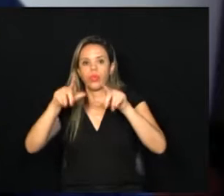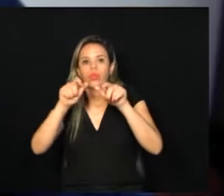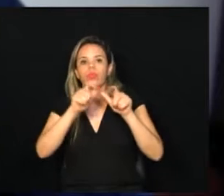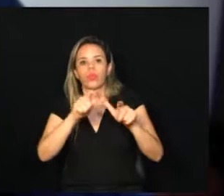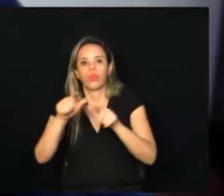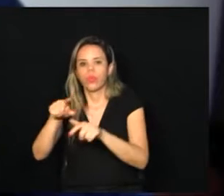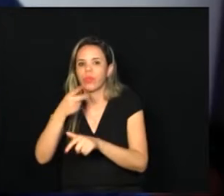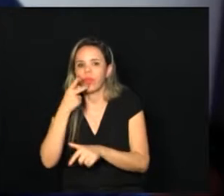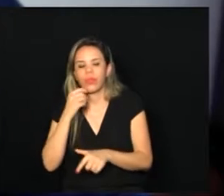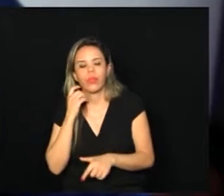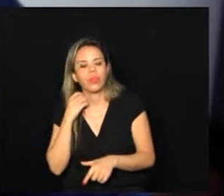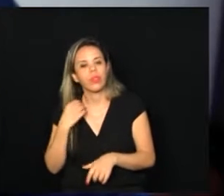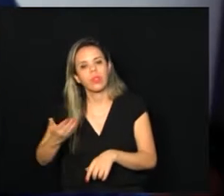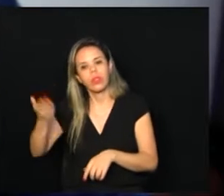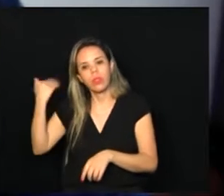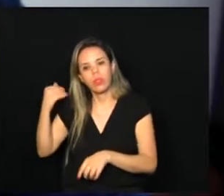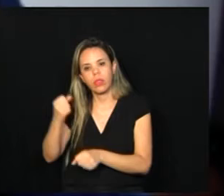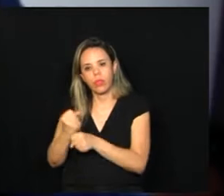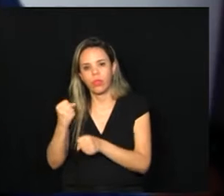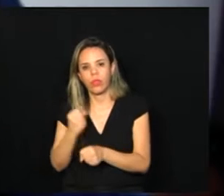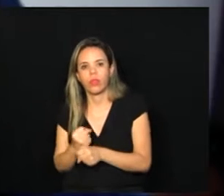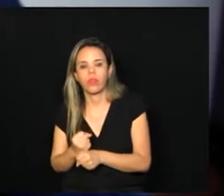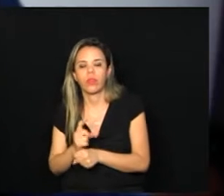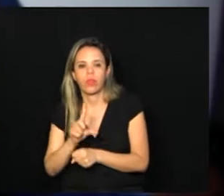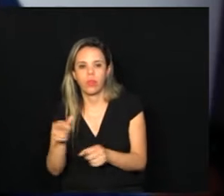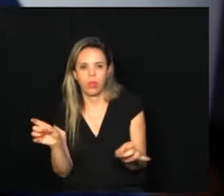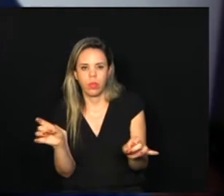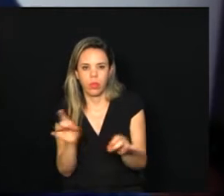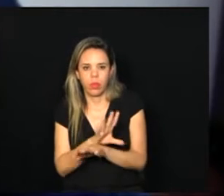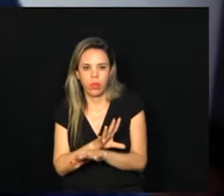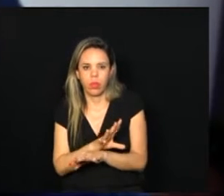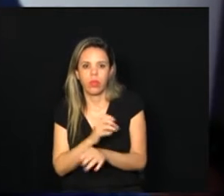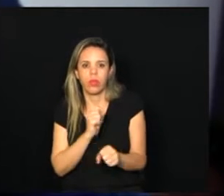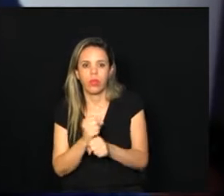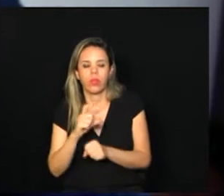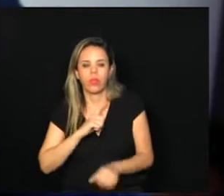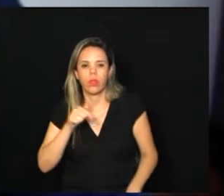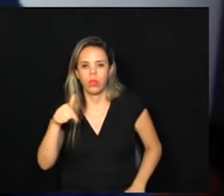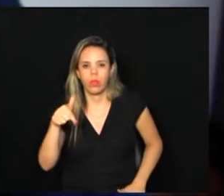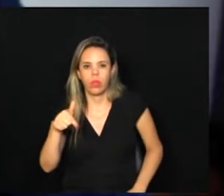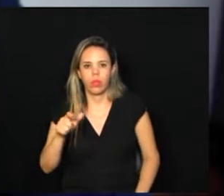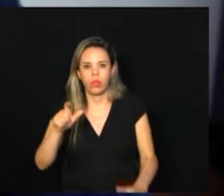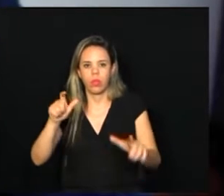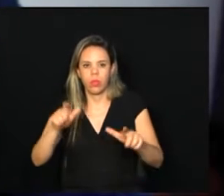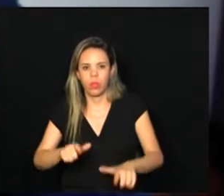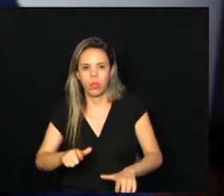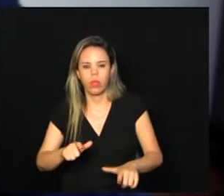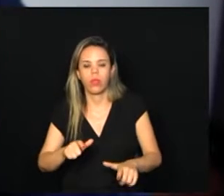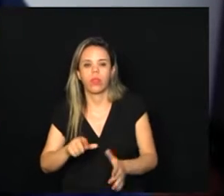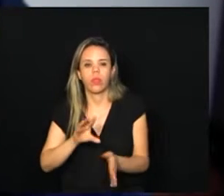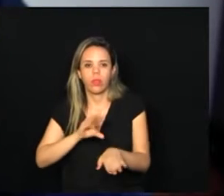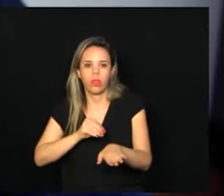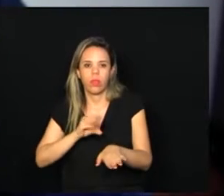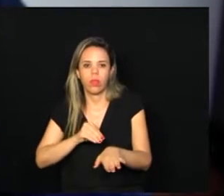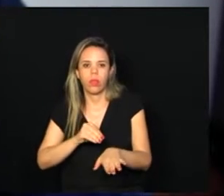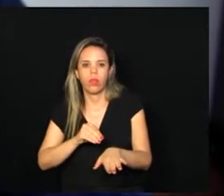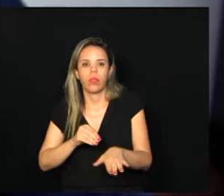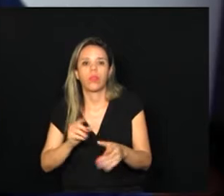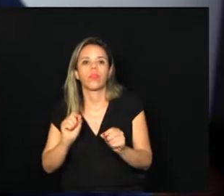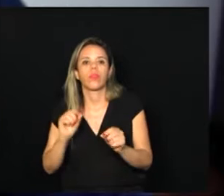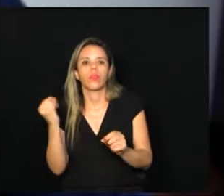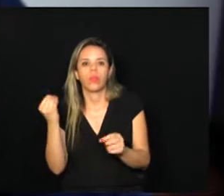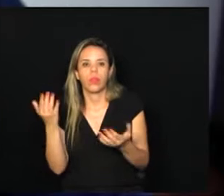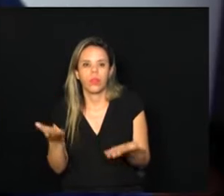pontos que você disse antes da obra. Após a obra, hoje nós temos 7 pontos de radar, salvo engano. Então, o que